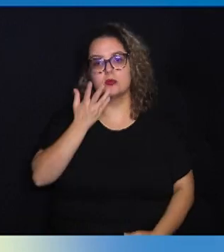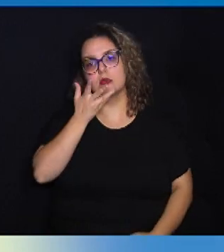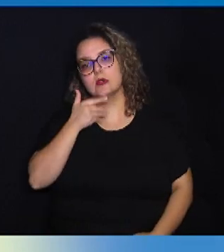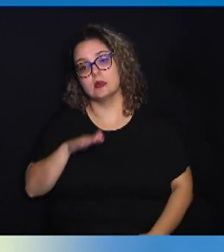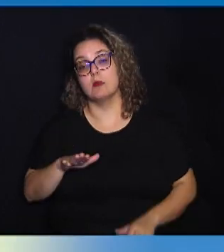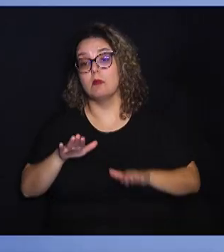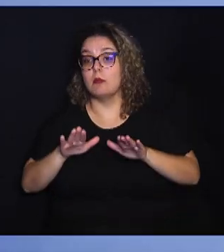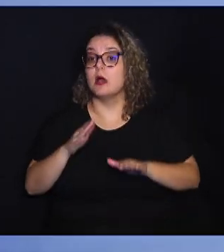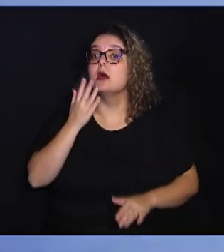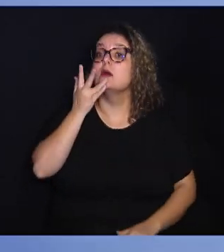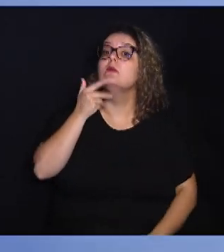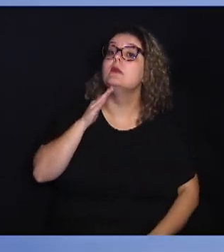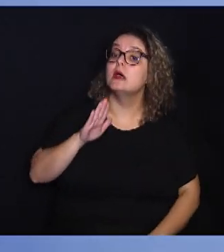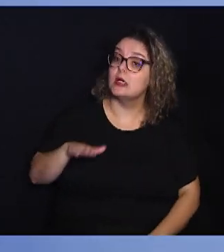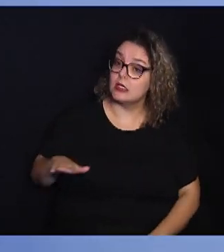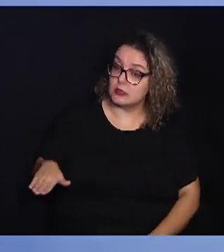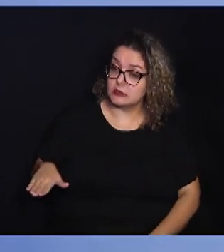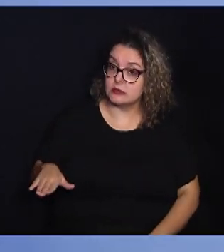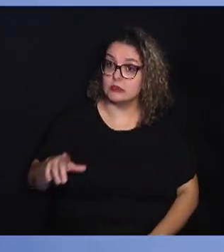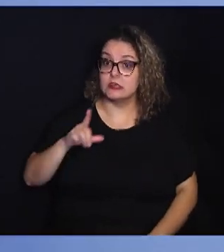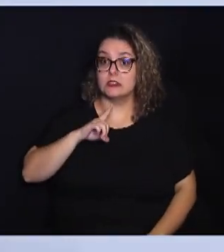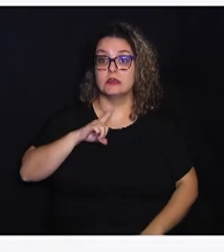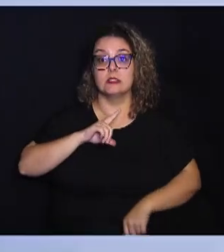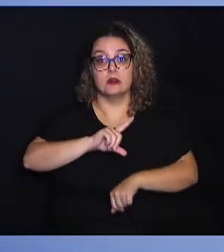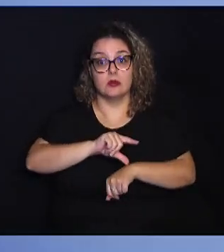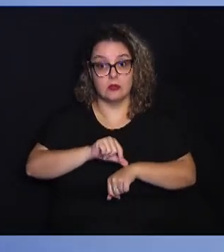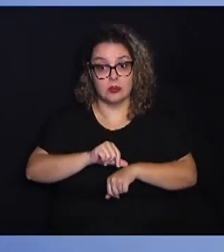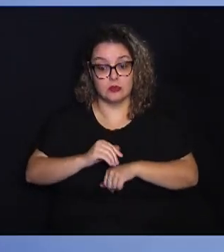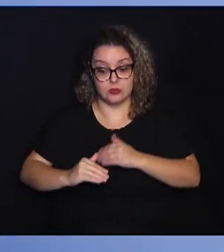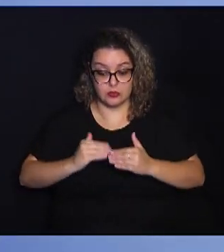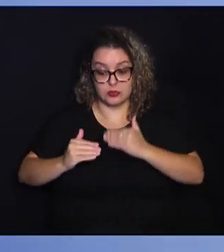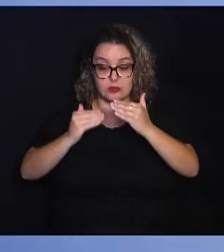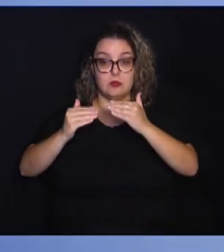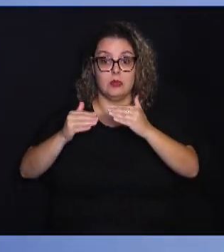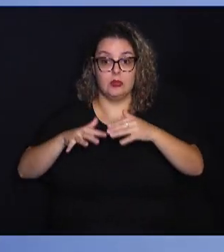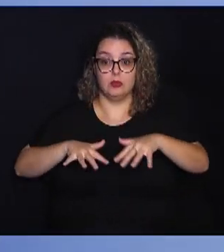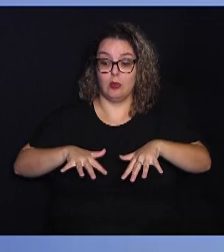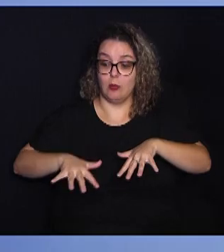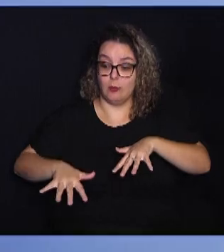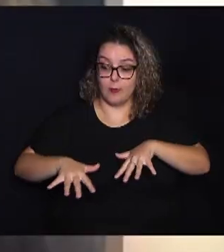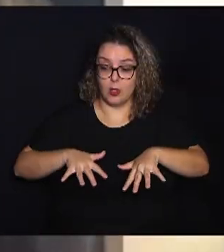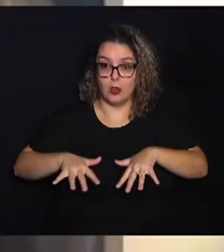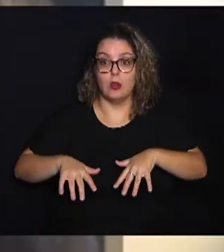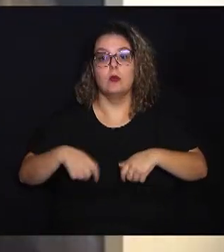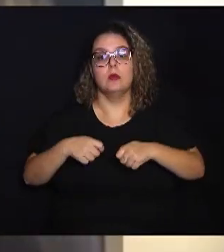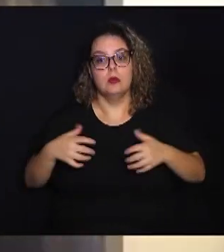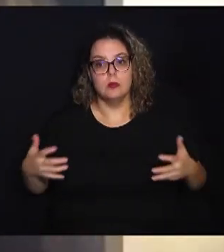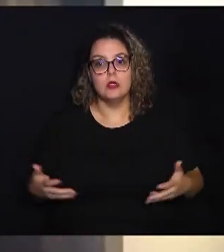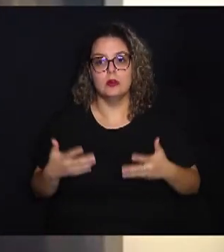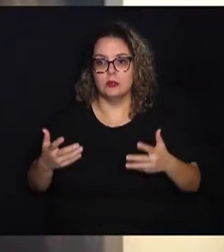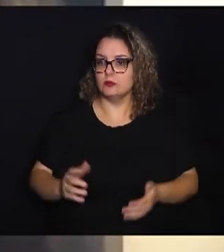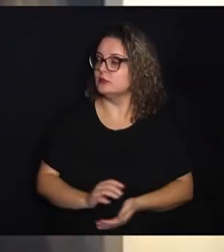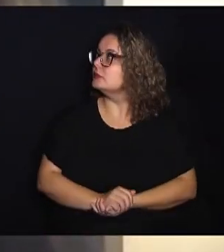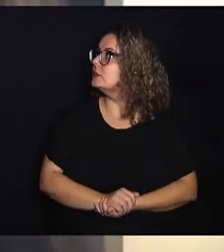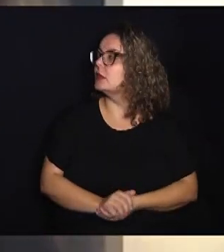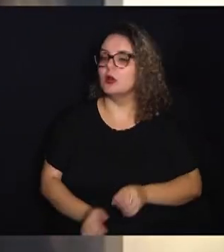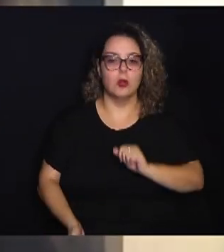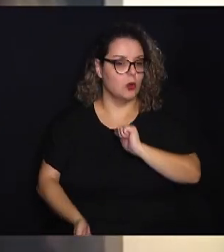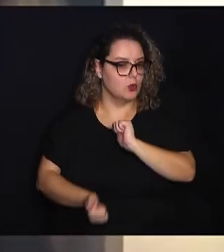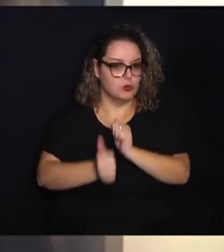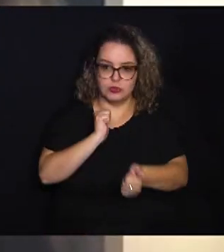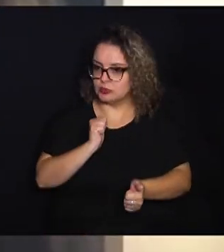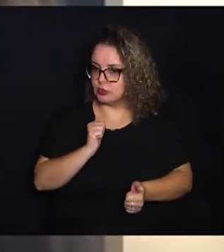uma criança que tem um atraso no desenvolvimento motor, a gente precisa estimulá-la. Os esportes foram que